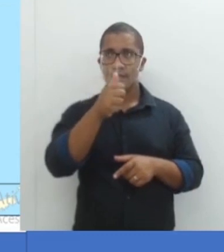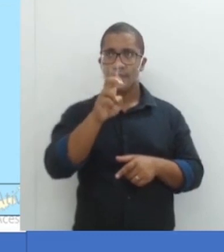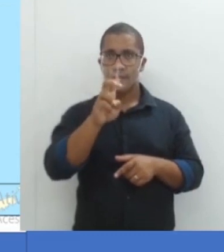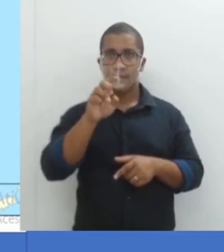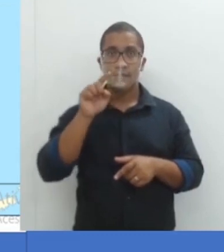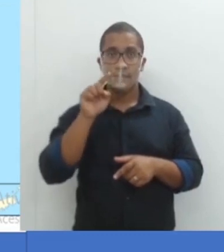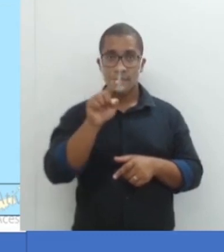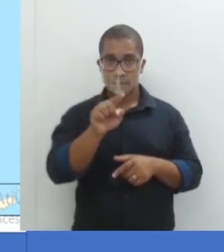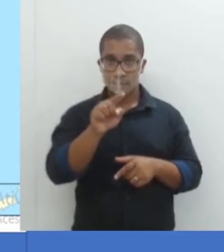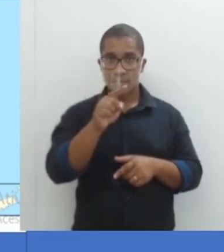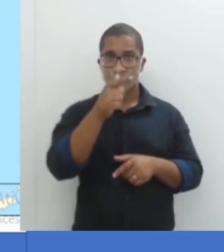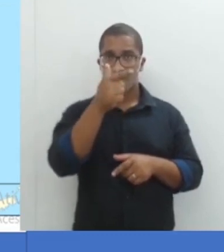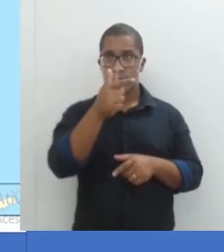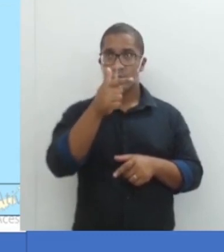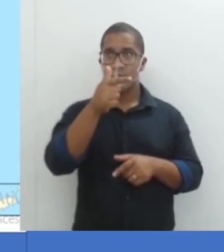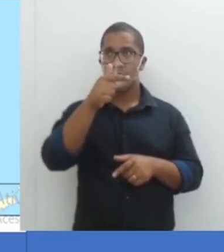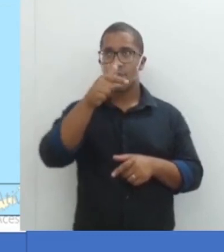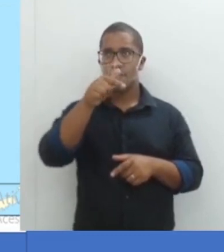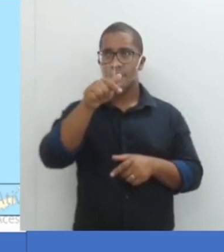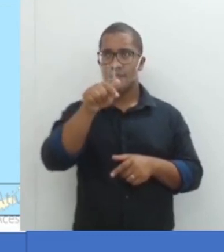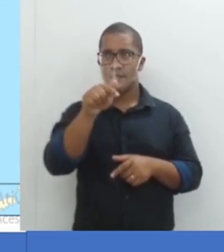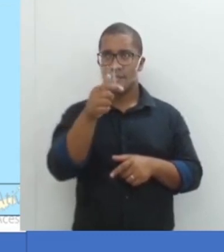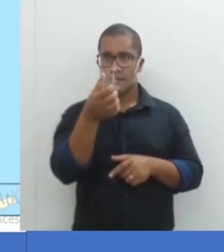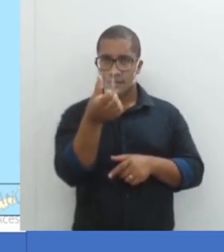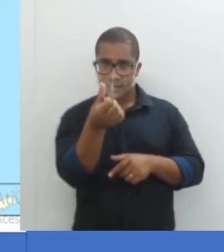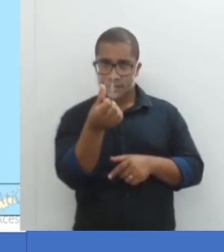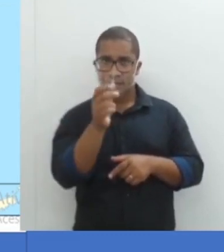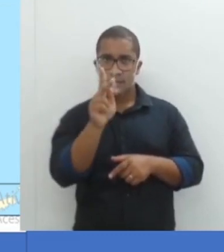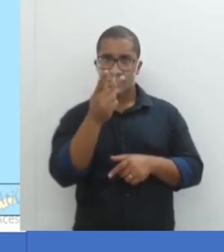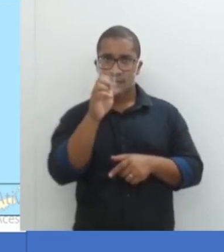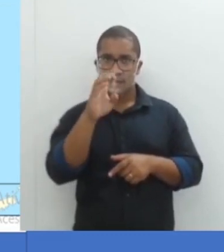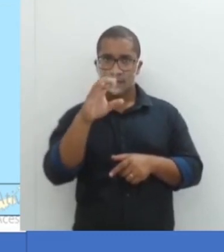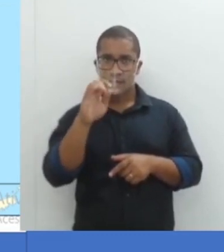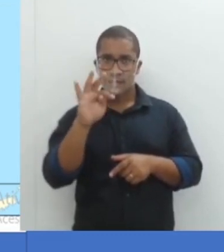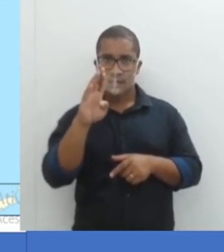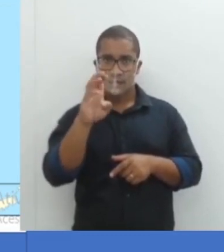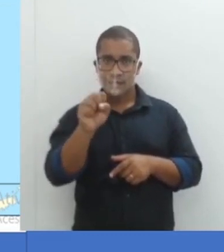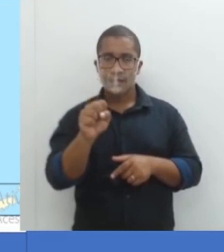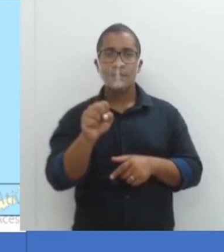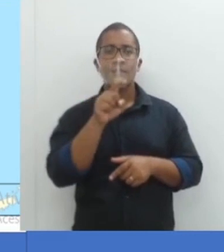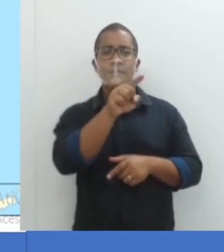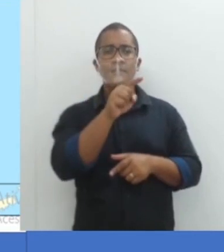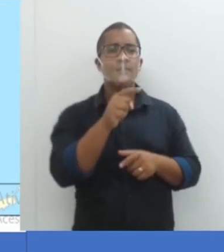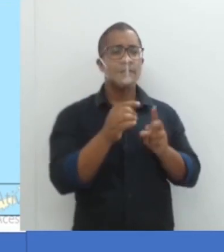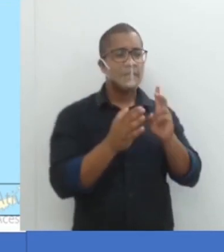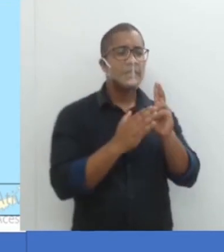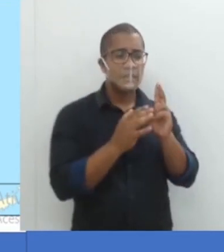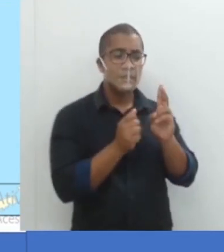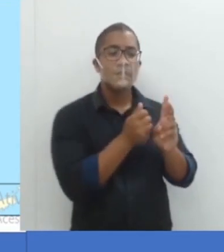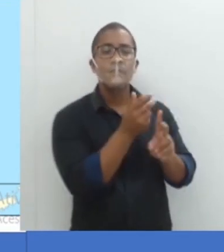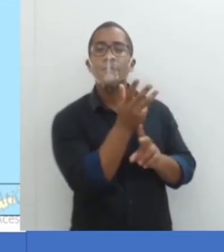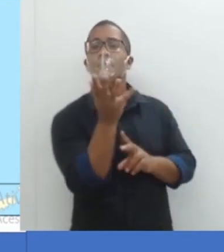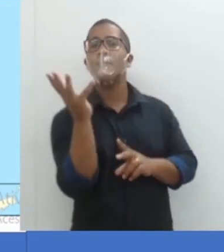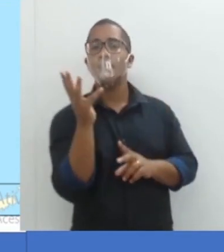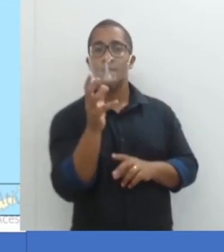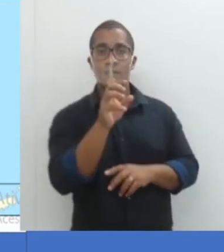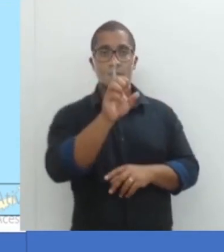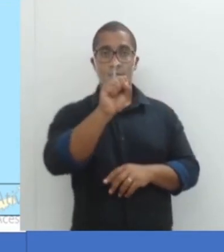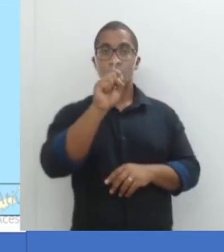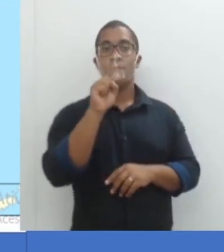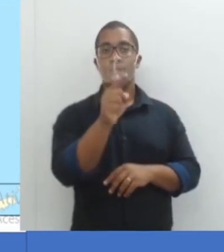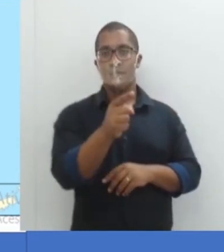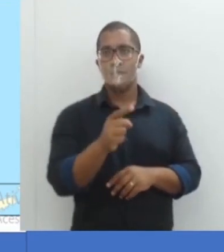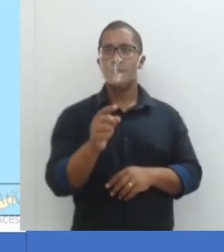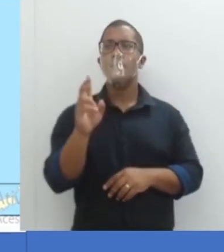15.276 hectares para ser mais preciso. População estimada em 8 mil índios. Essa tribo se